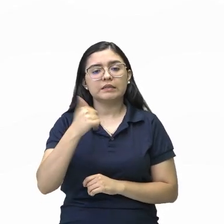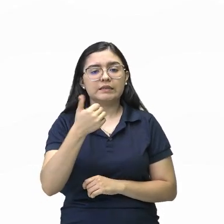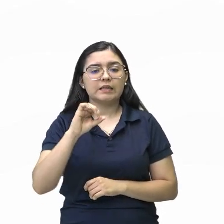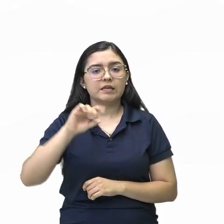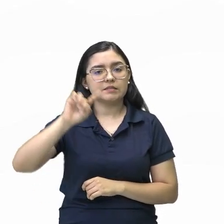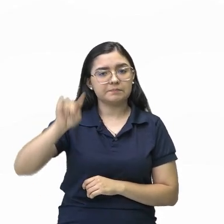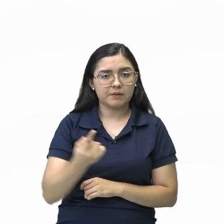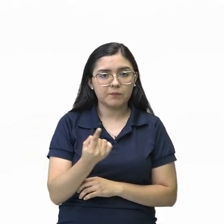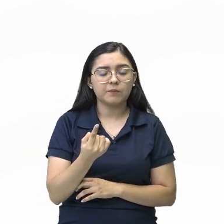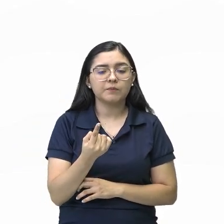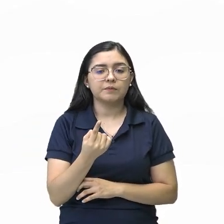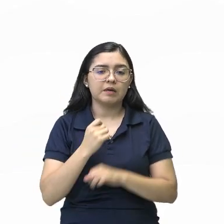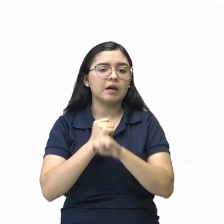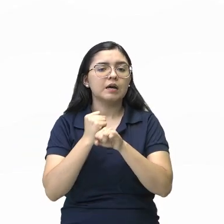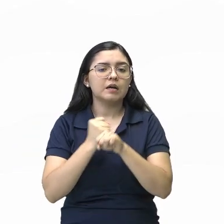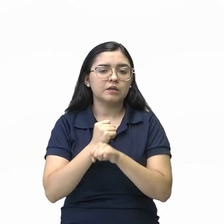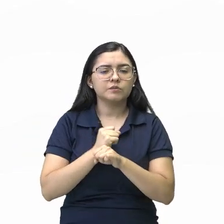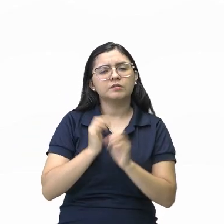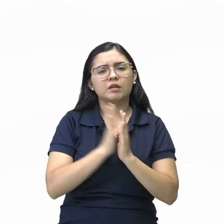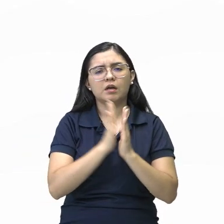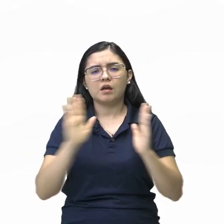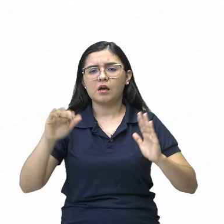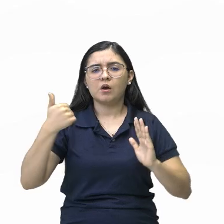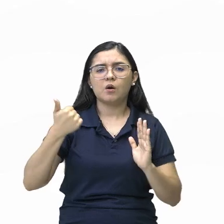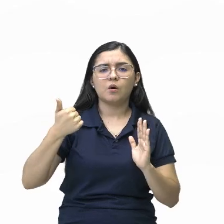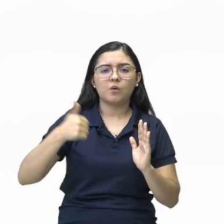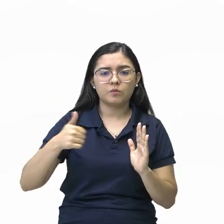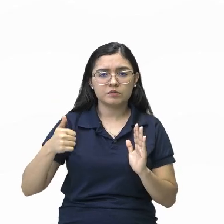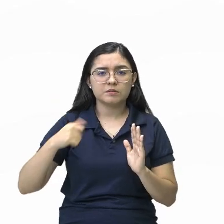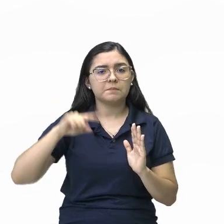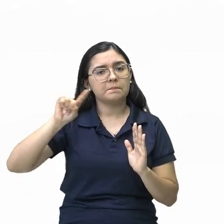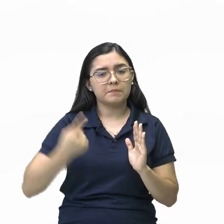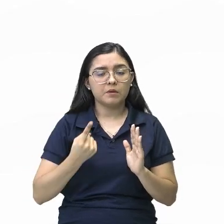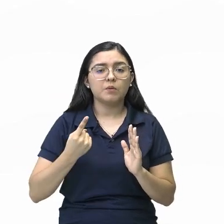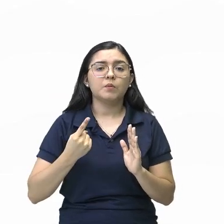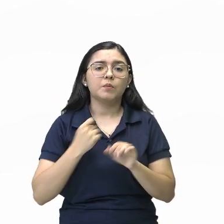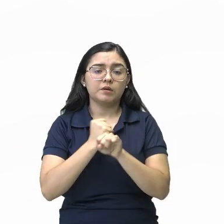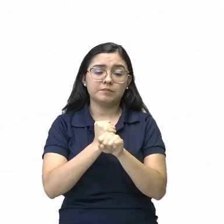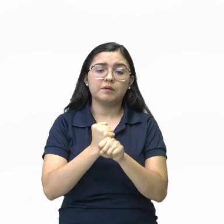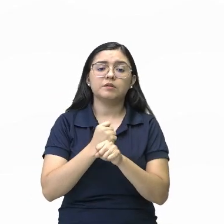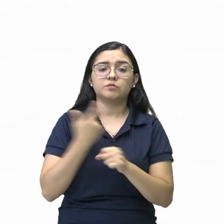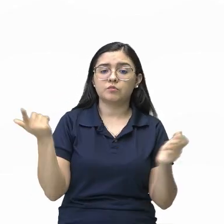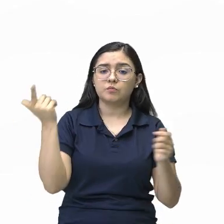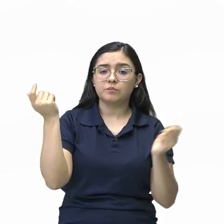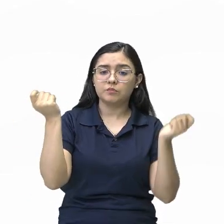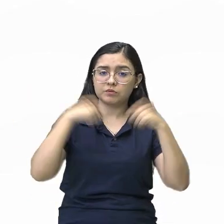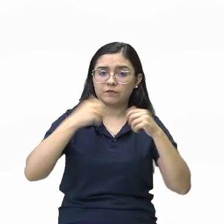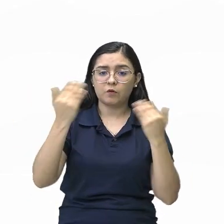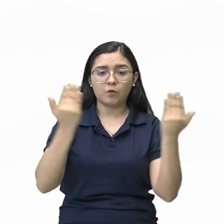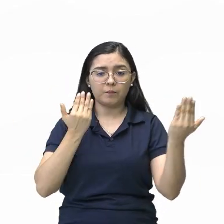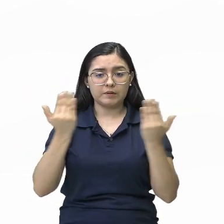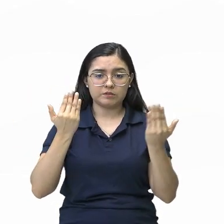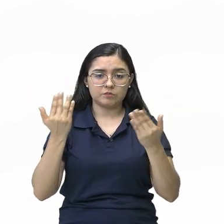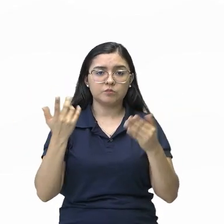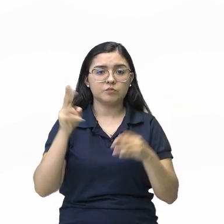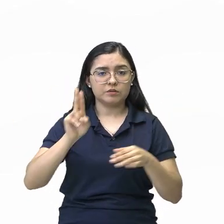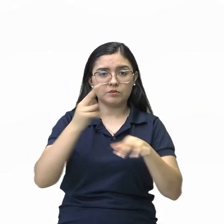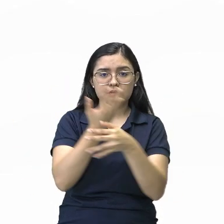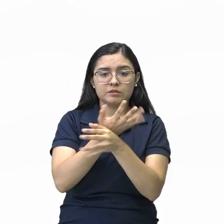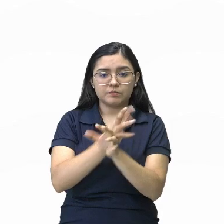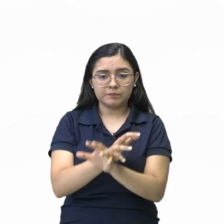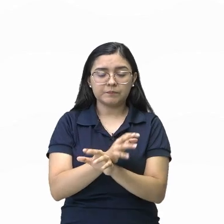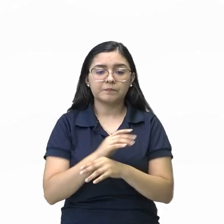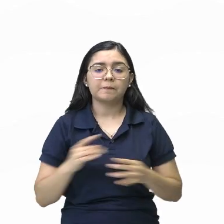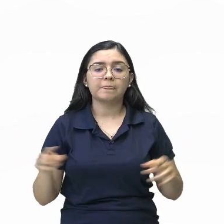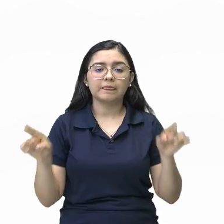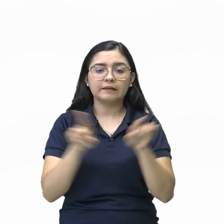10.000 anos a 11.000 anos para a gente fazer essa comparação através desse isótopo.